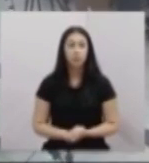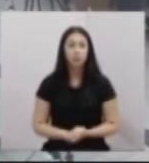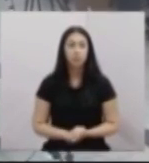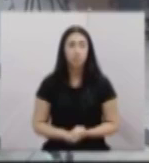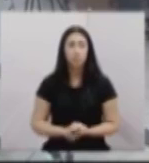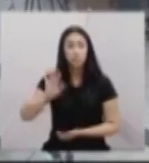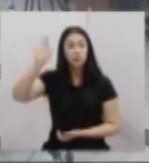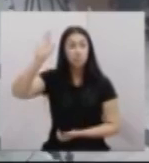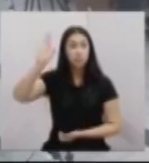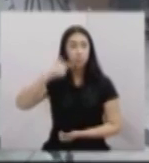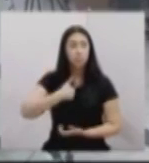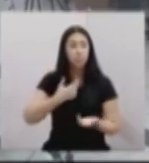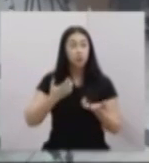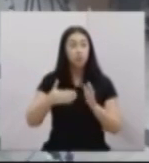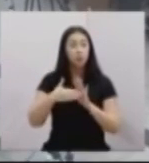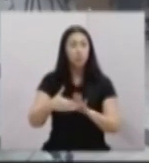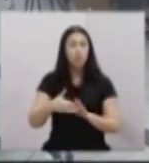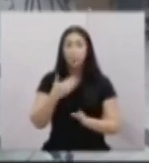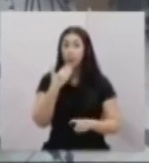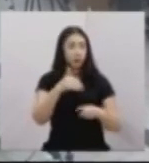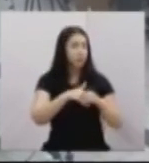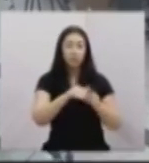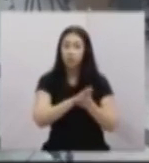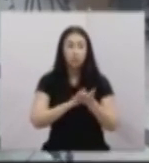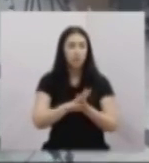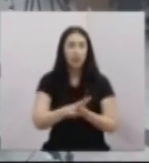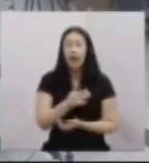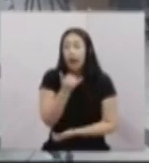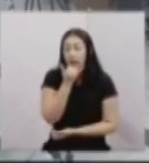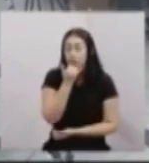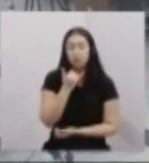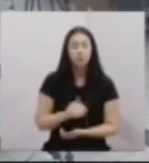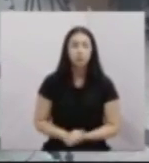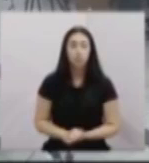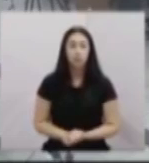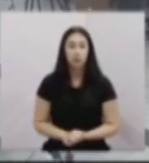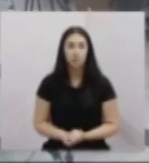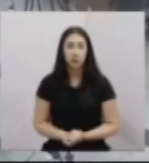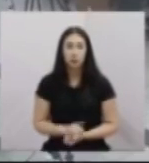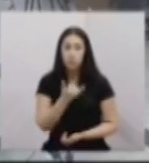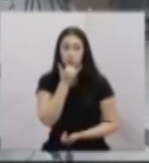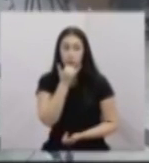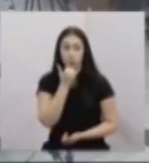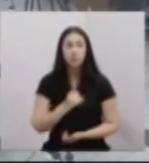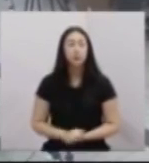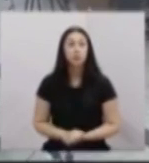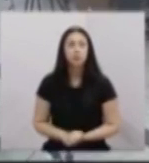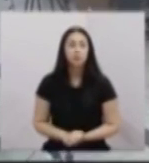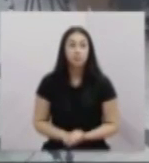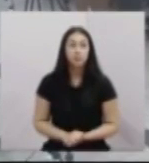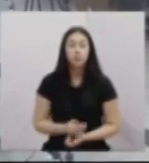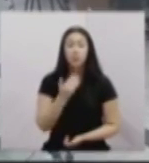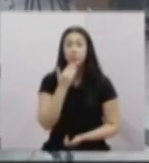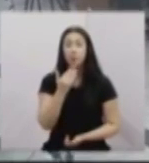pedidos. quero colaborar. Por favor, ele não pediu votação, vereador. Ah, não pediu votação, Não desculpa. pediu votação. Desculpa, tá? Perdão. Os